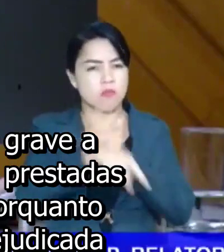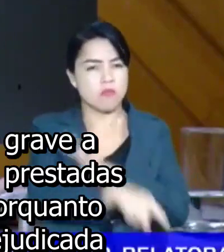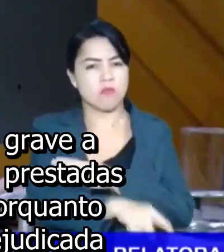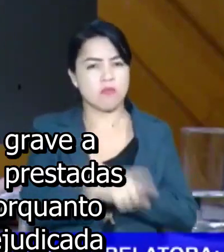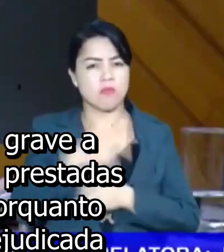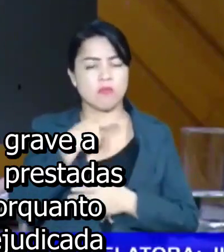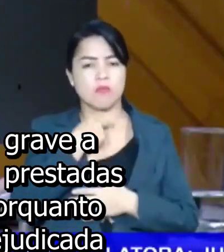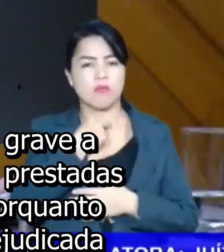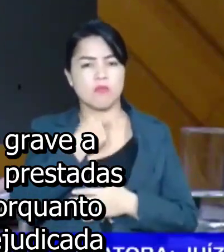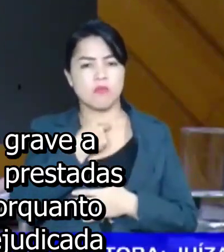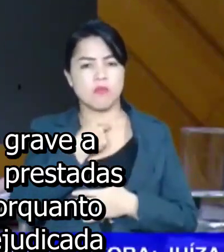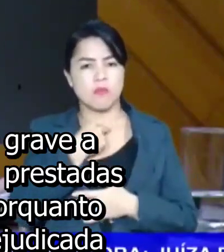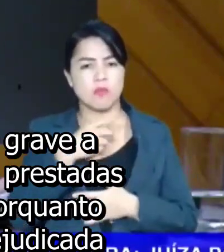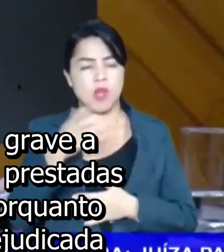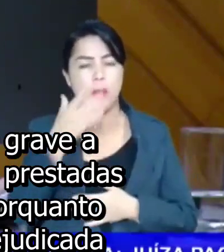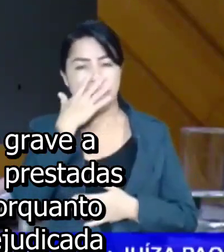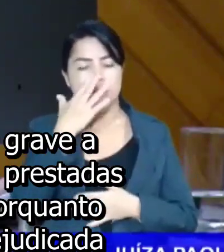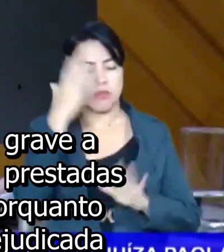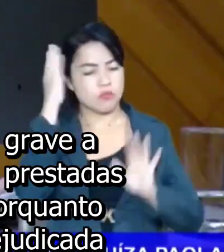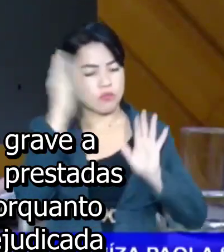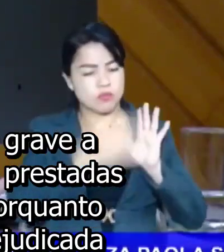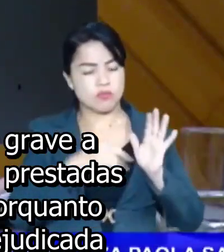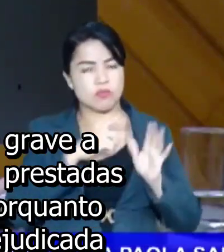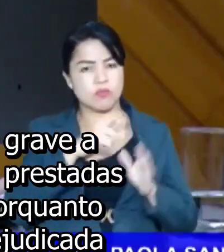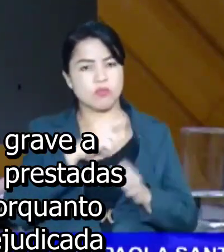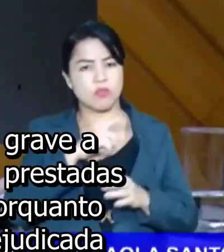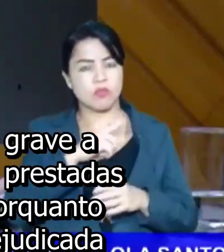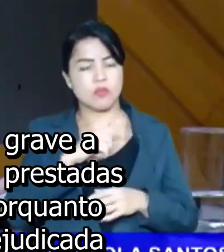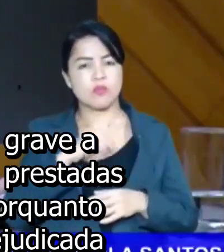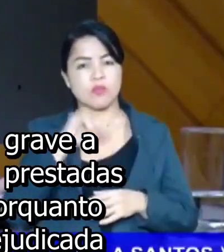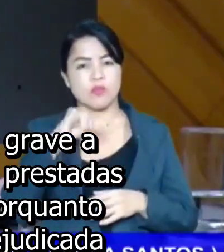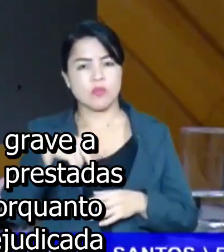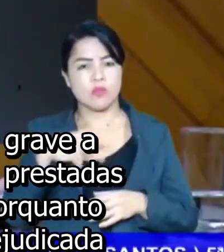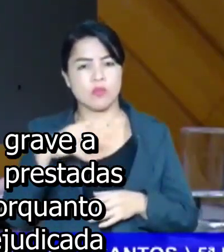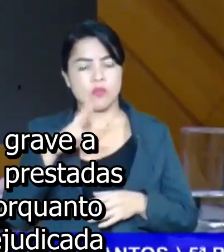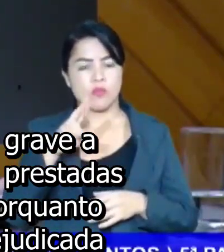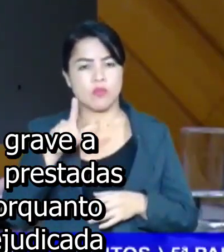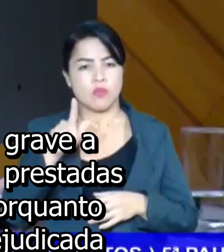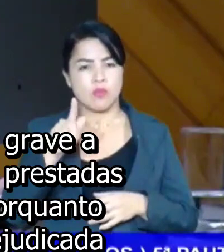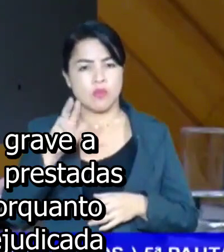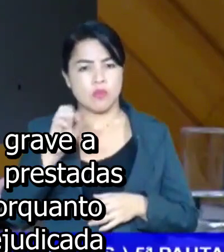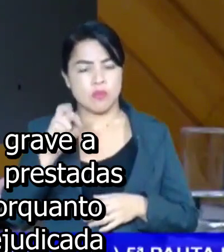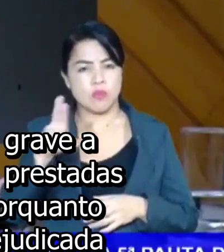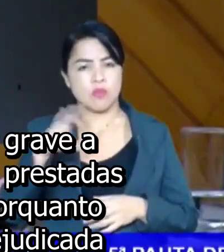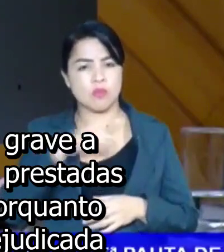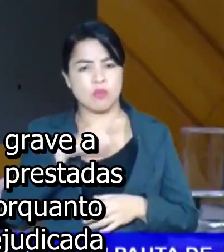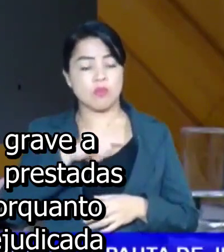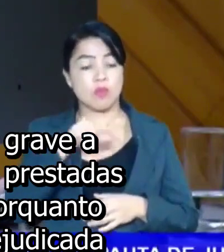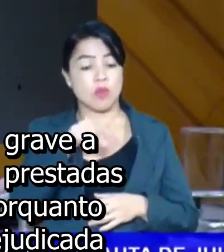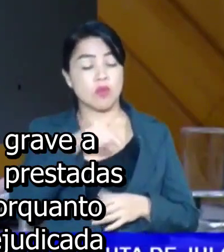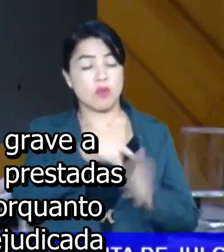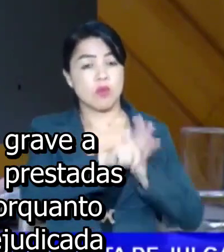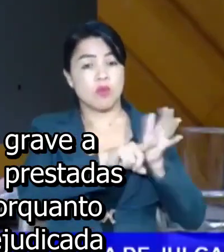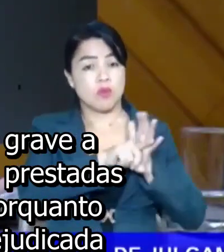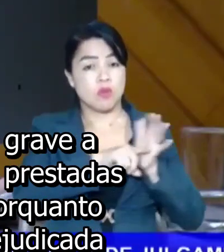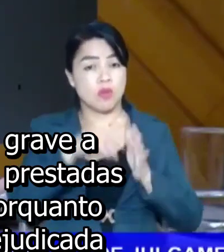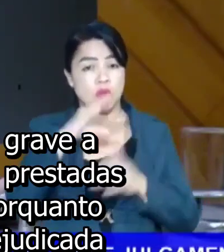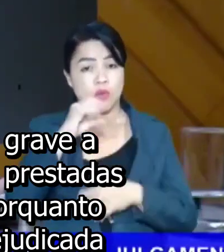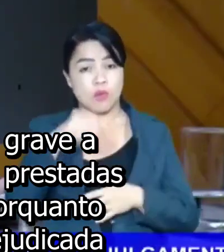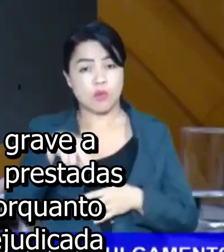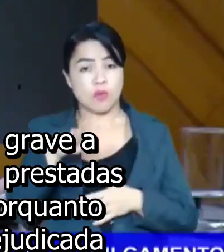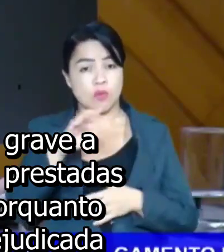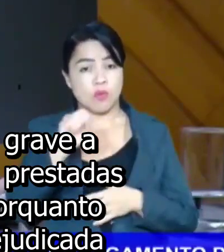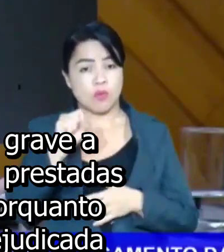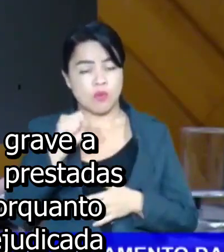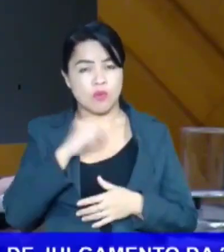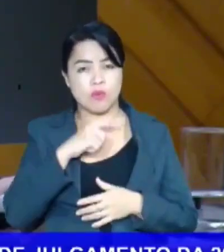implica o julgamento das contas como não prestadas, conforme pugnou o Ministério Público Eleitoral. porquanto a análise das contas não restou